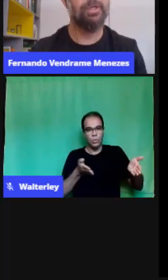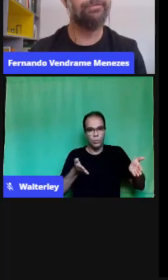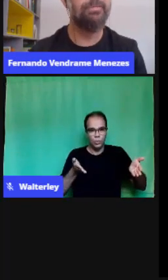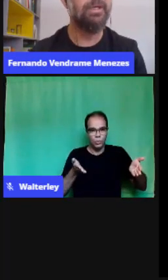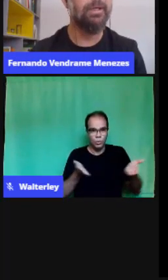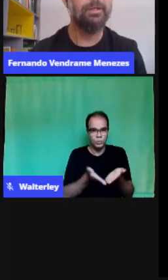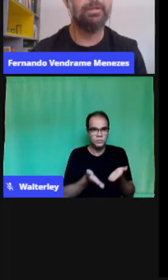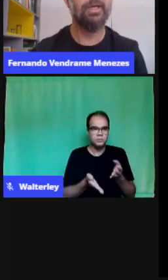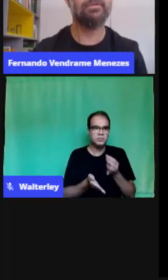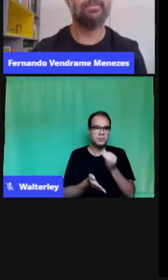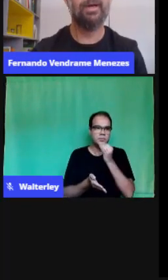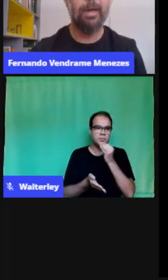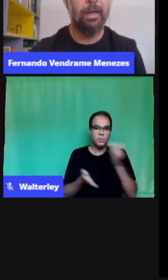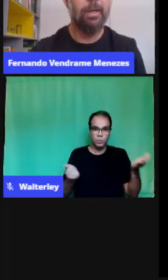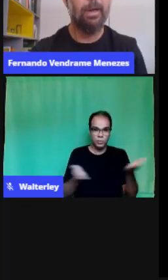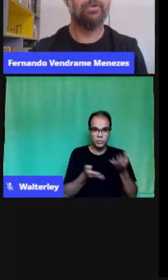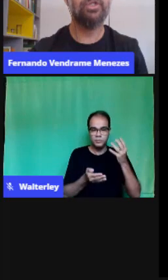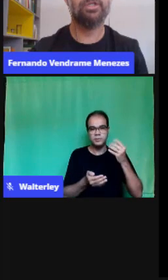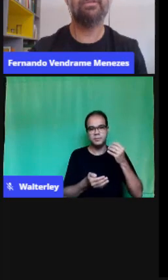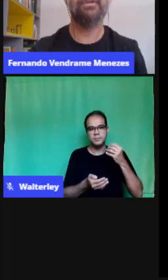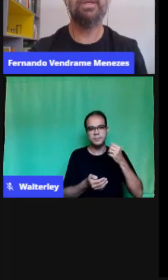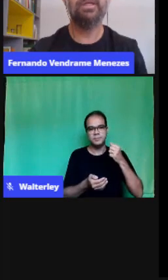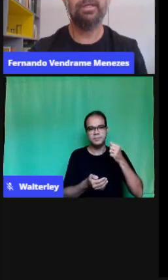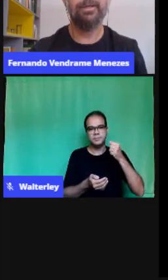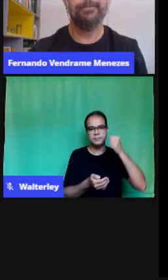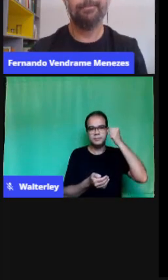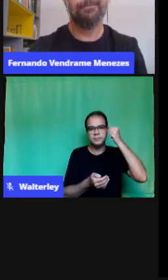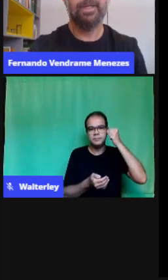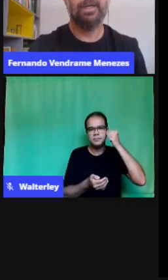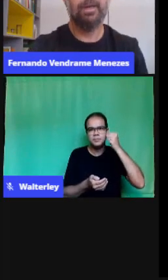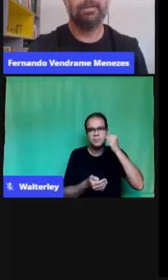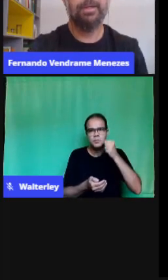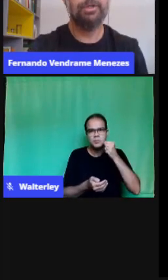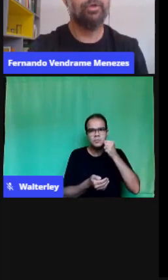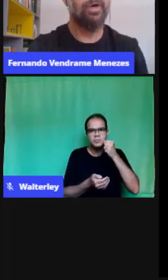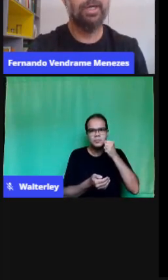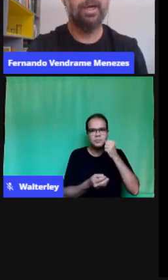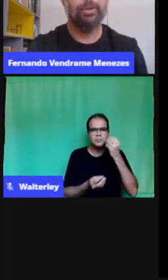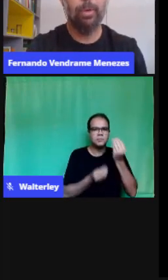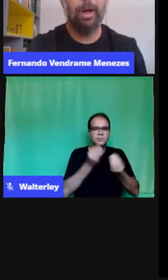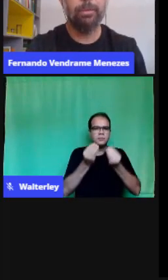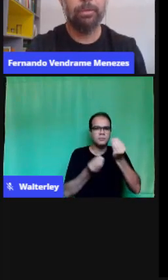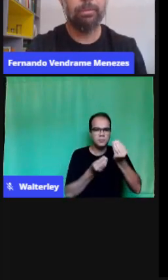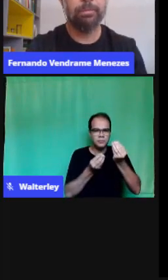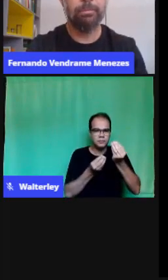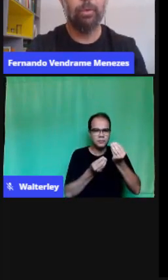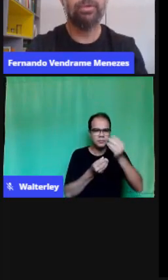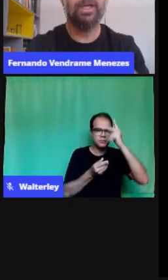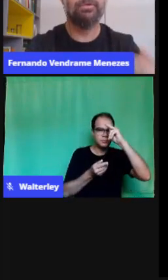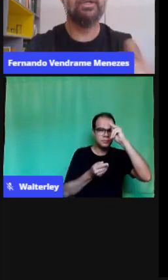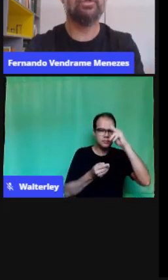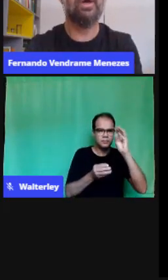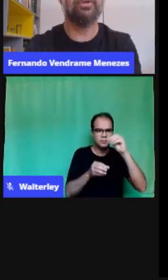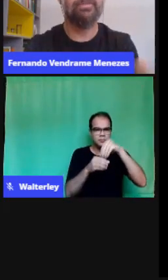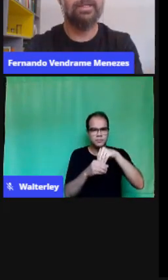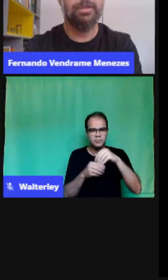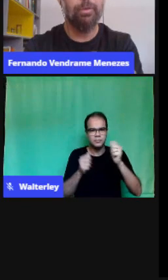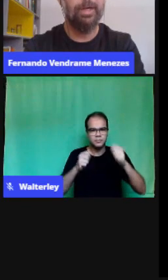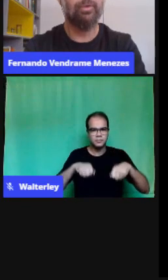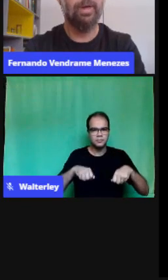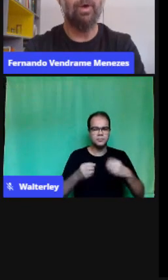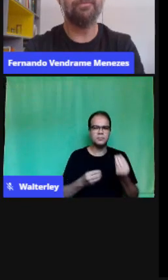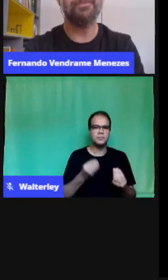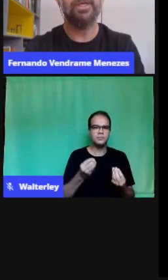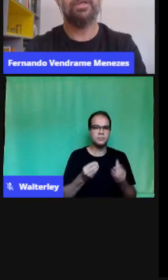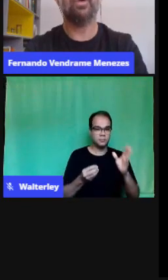na condição feminina. Se eu quero trabalhar a condição feminina na história atual, ou no contexto da história do